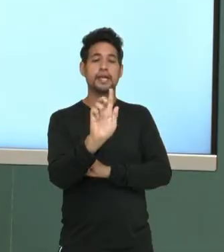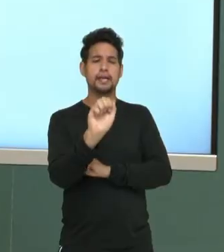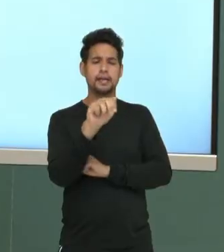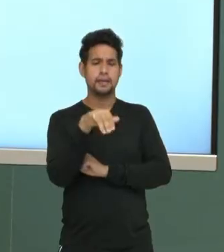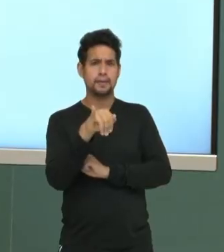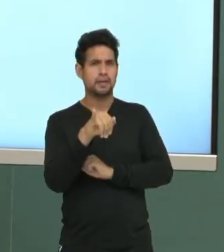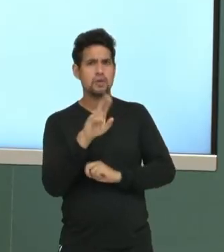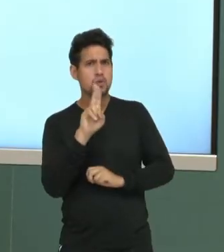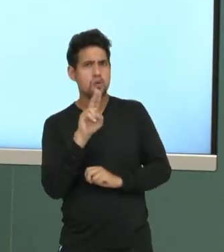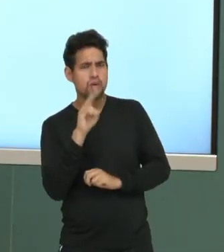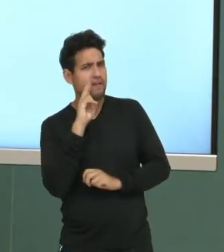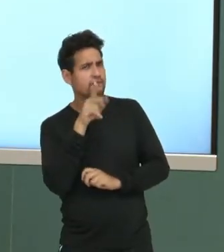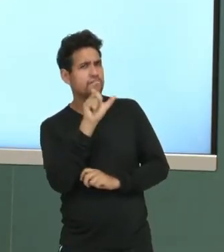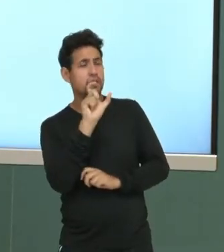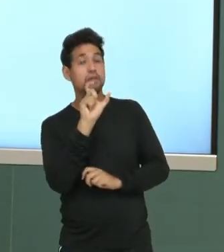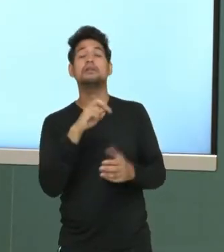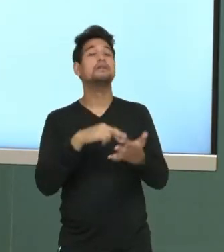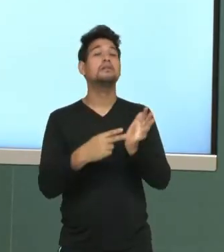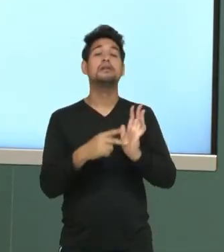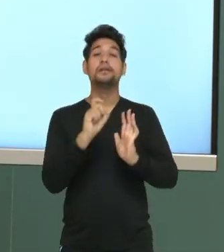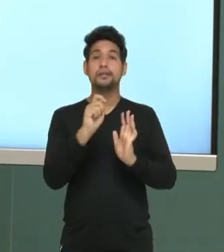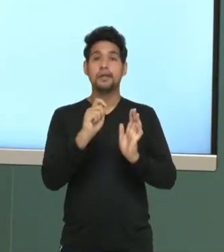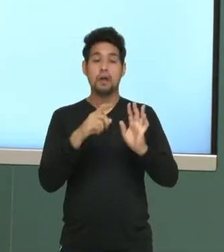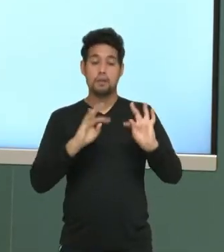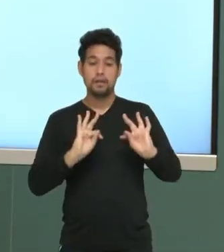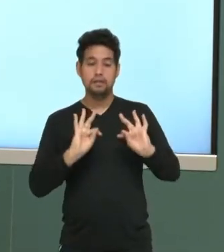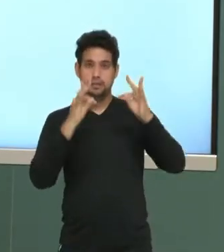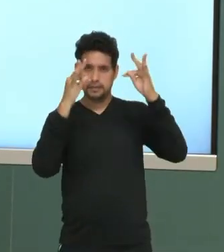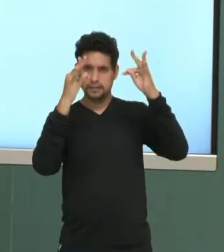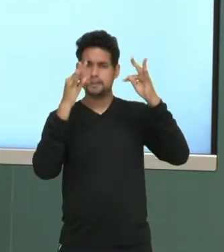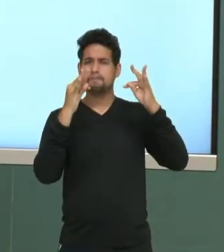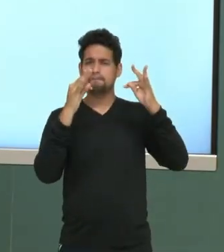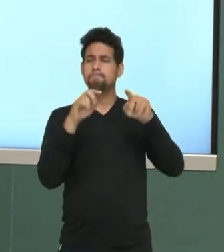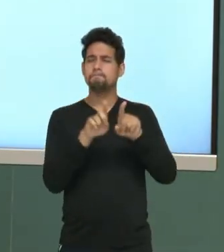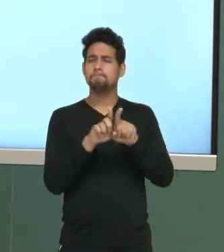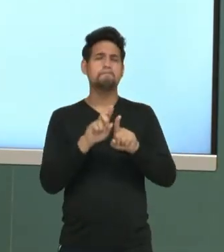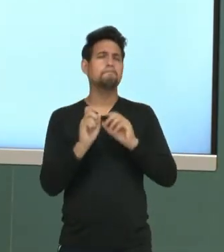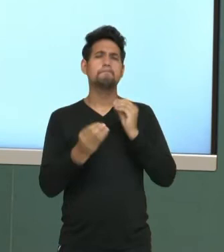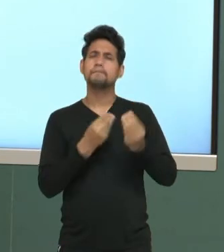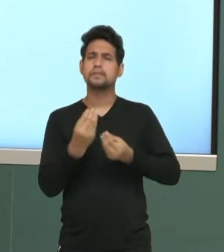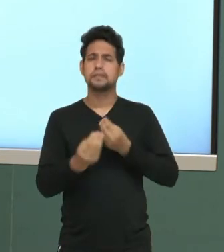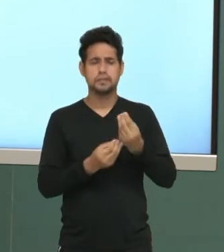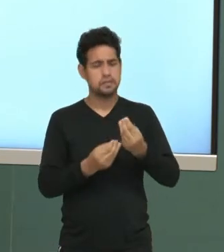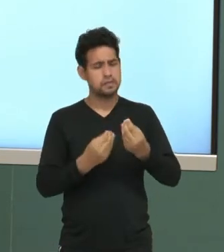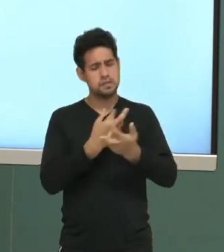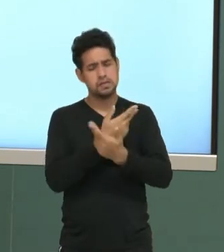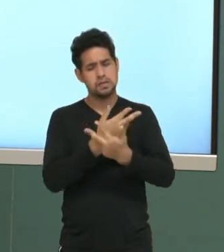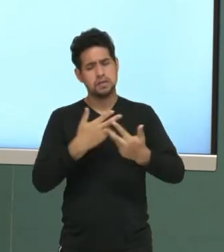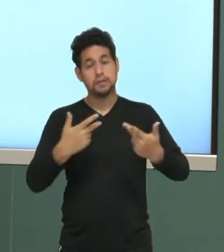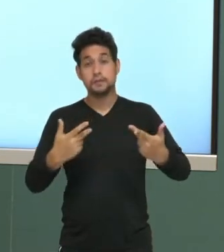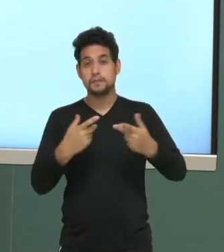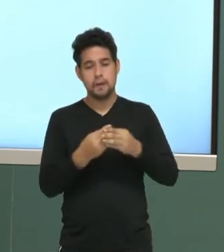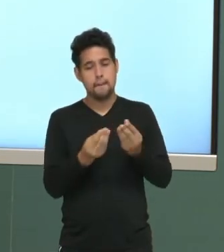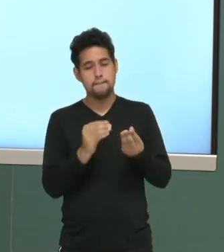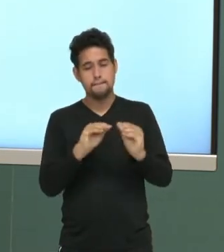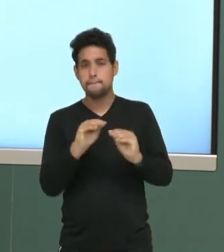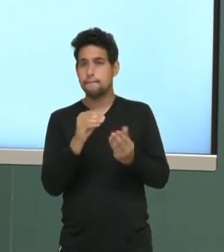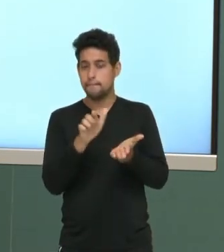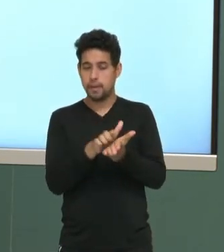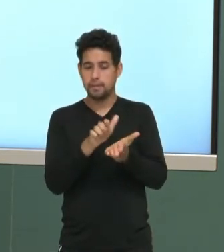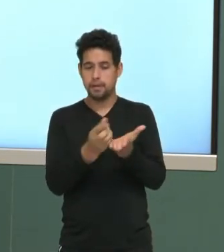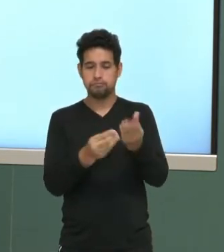Não? Origami é uma técnica lá japonesa de dobradura de papéis para